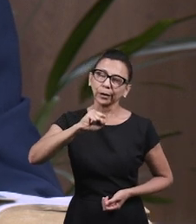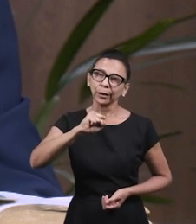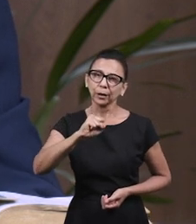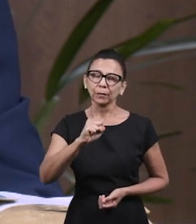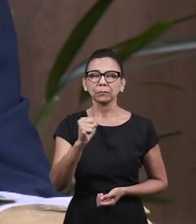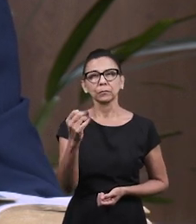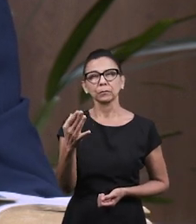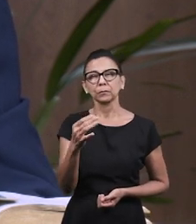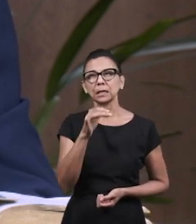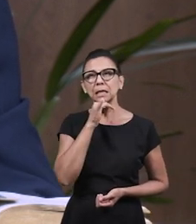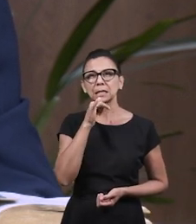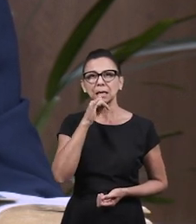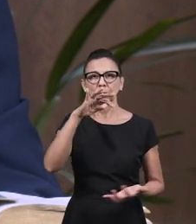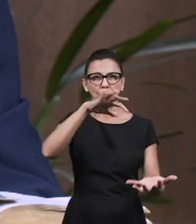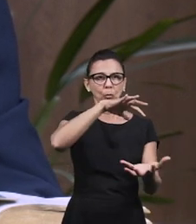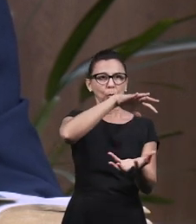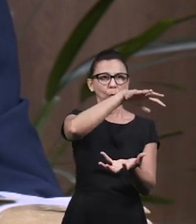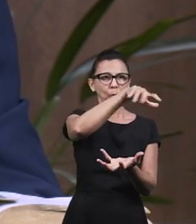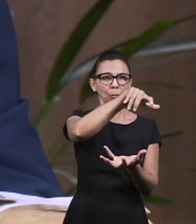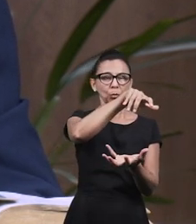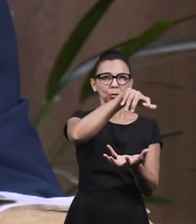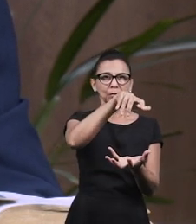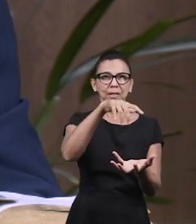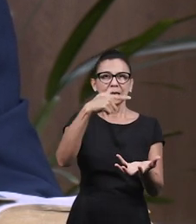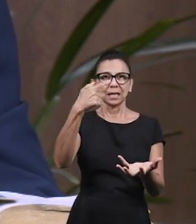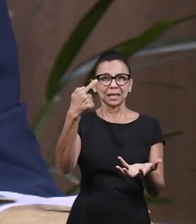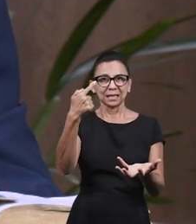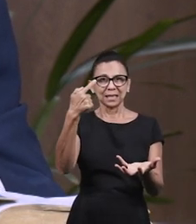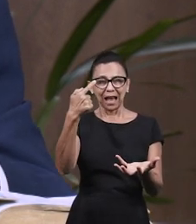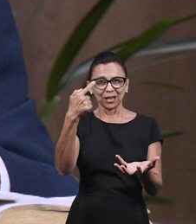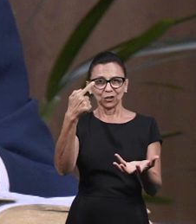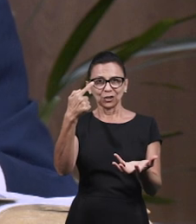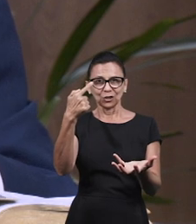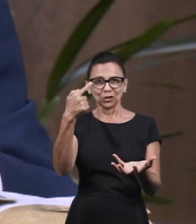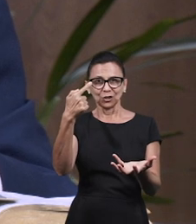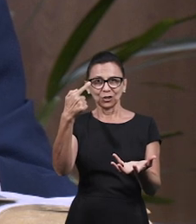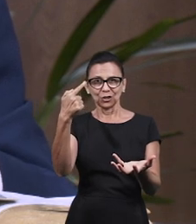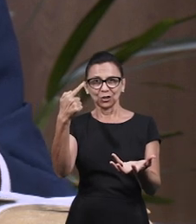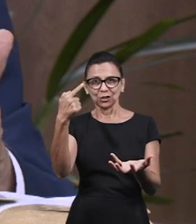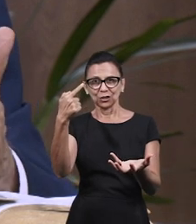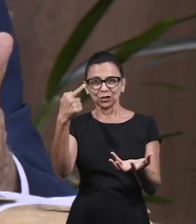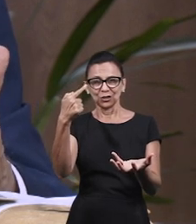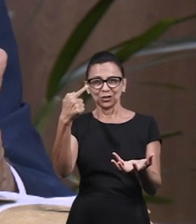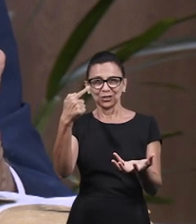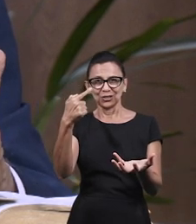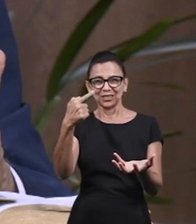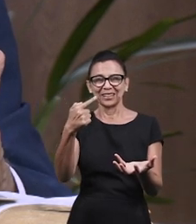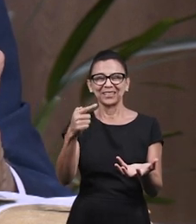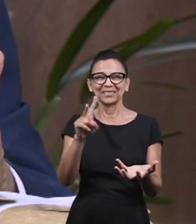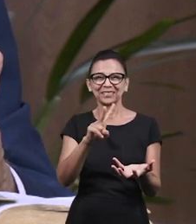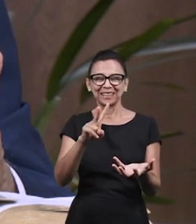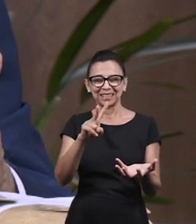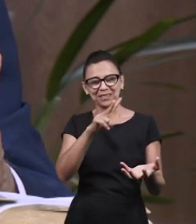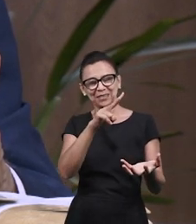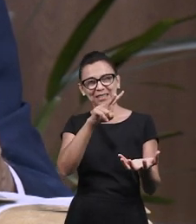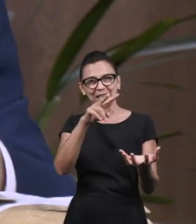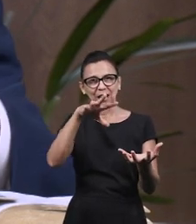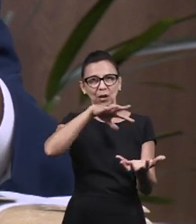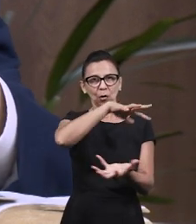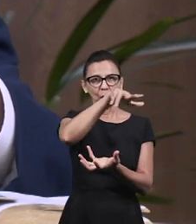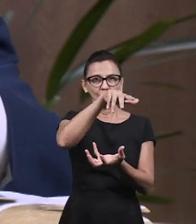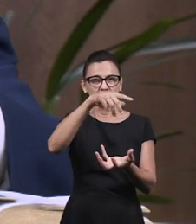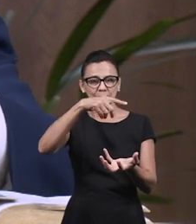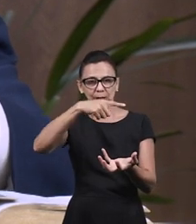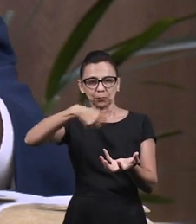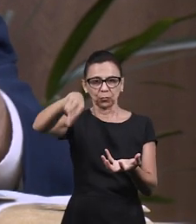aí de 7 voltas ao mundo. Ou seja, você sai e já chega. Você